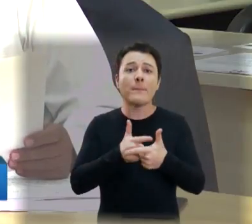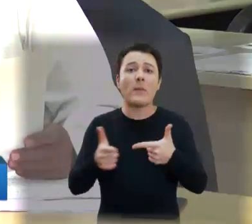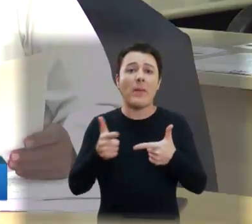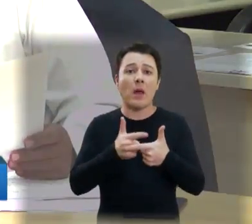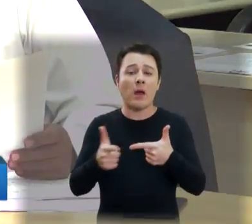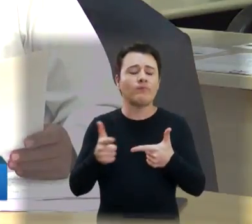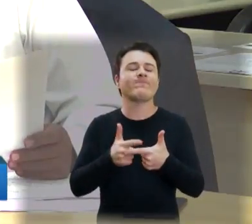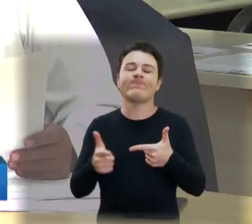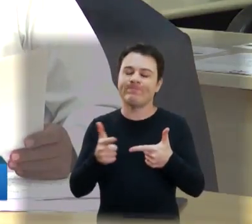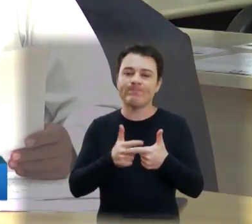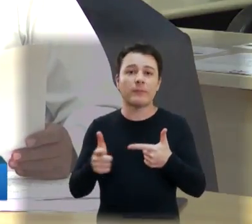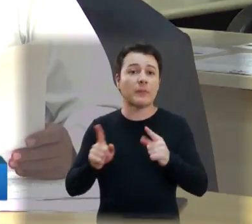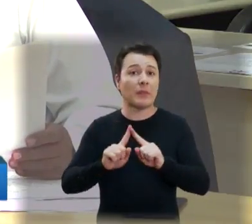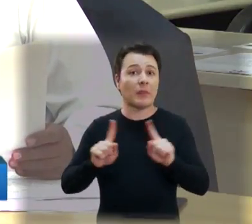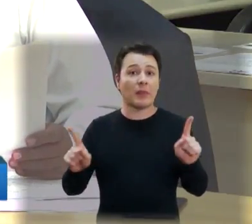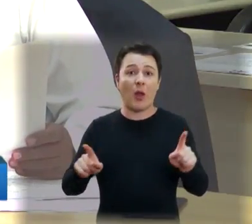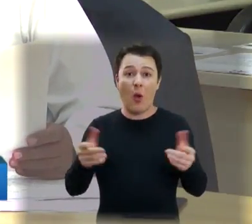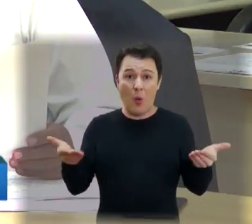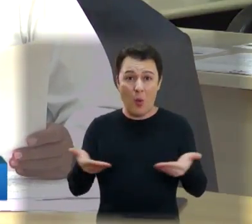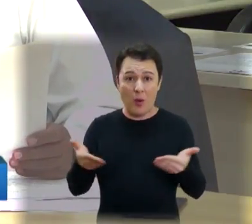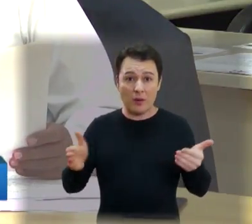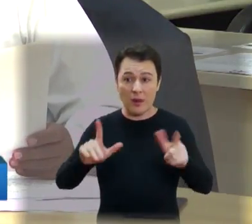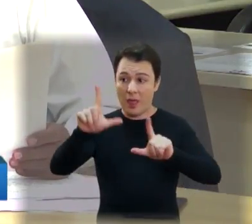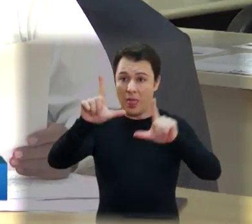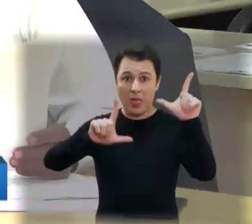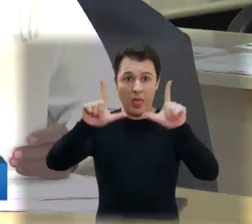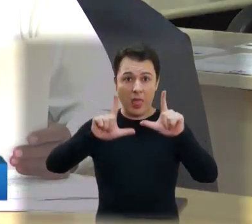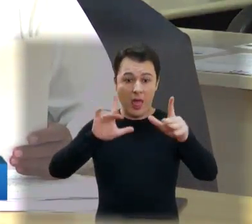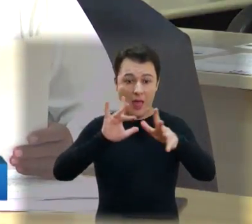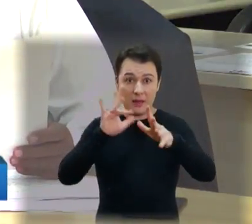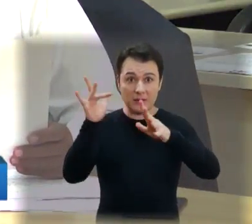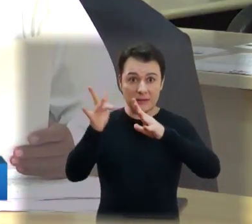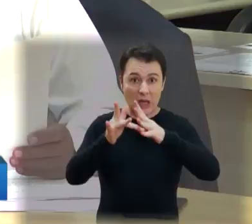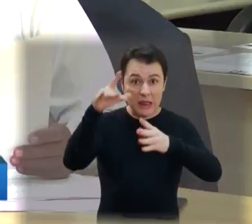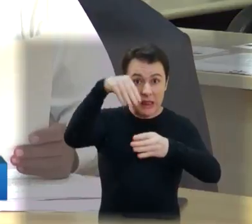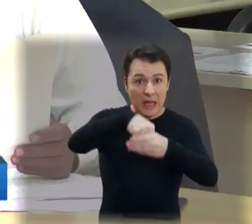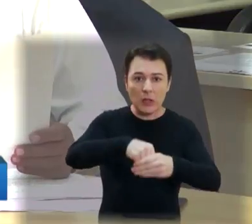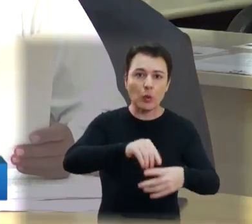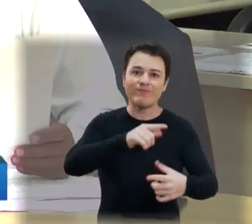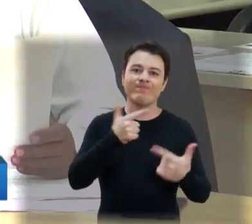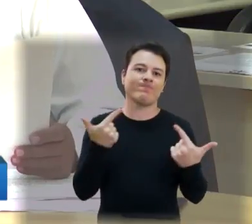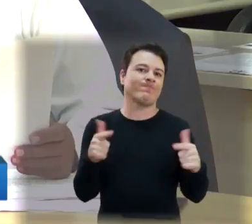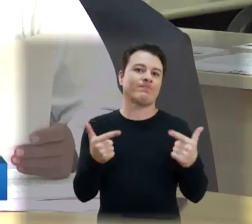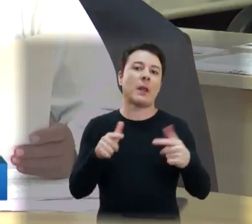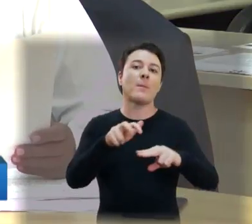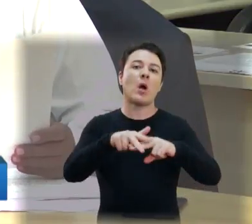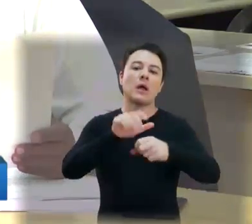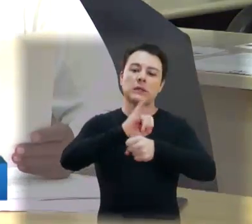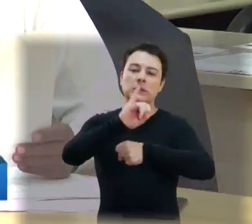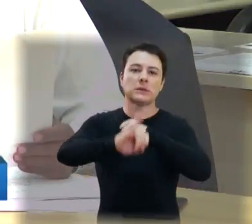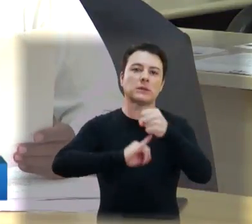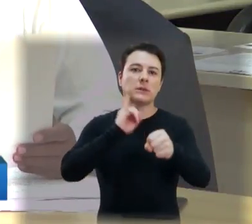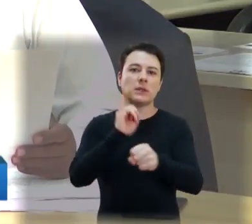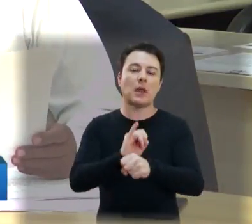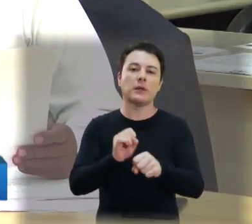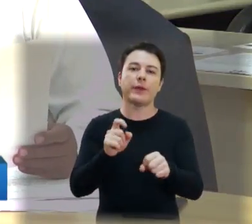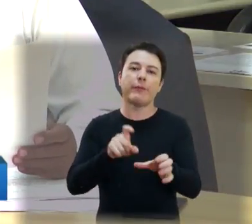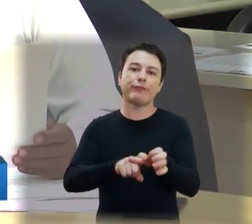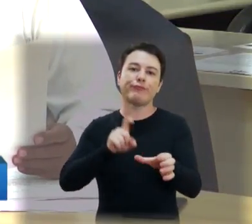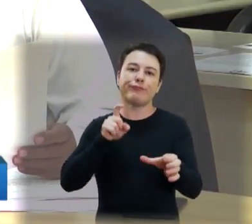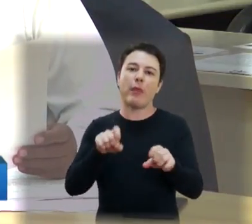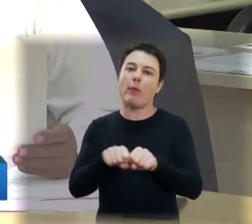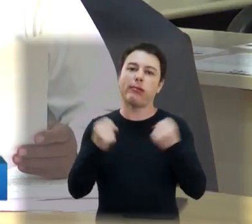rompimento, e não teremos a transmissão pelas redes sociais, infelizmente, mas a sessão será